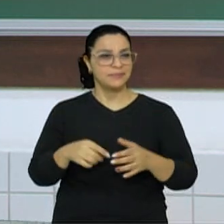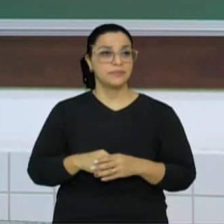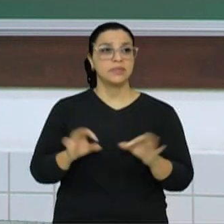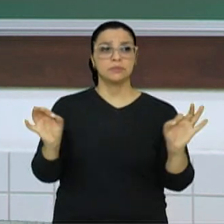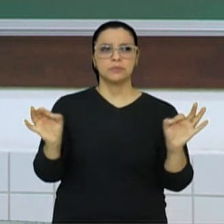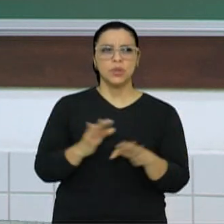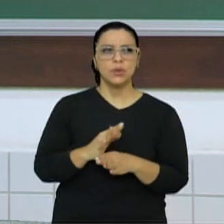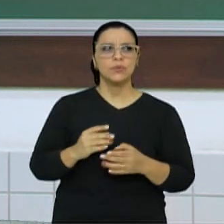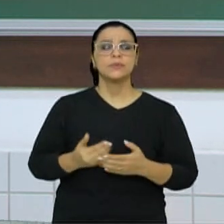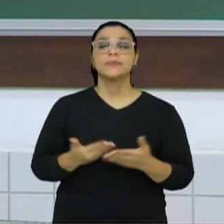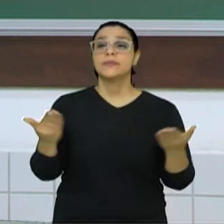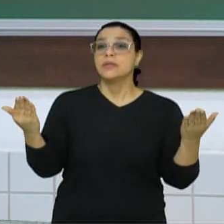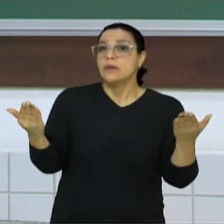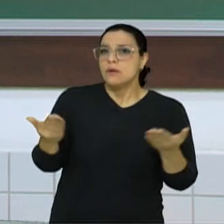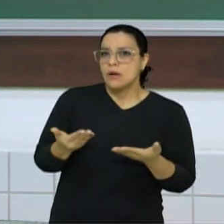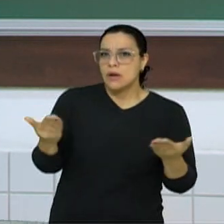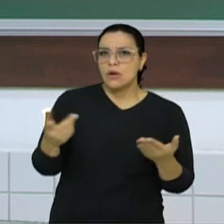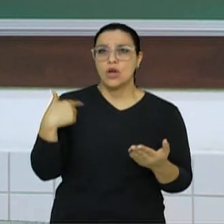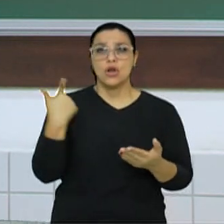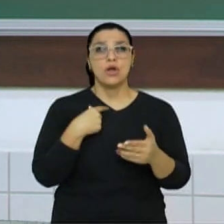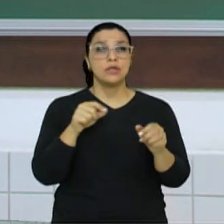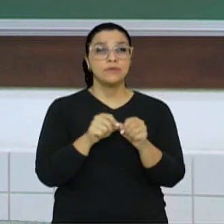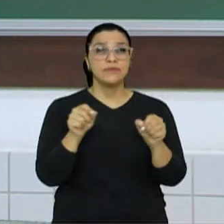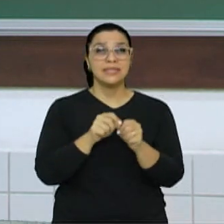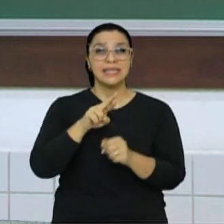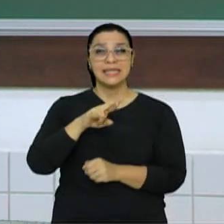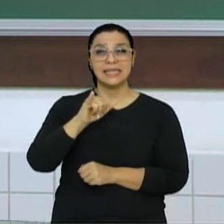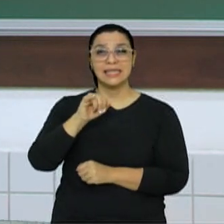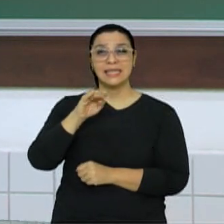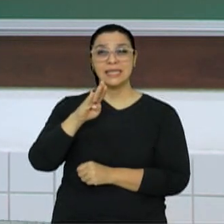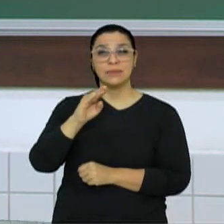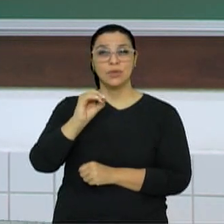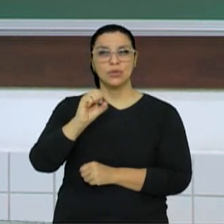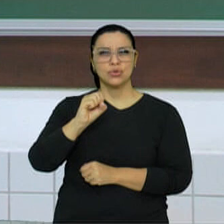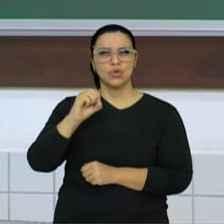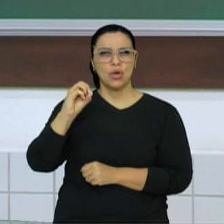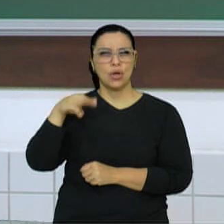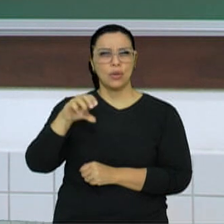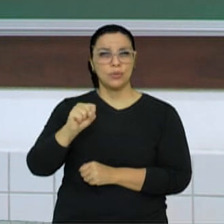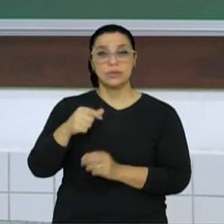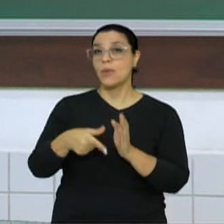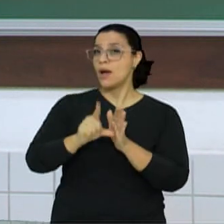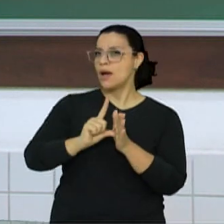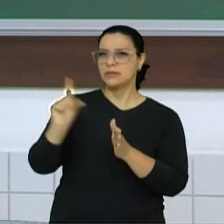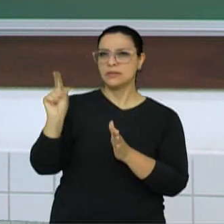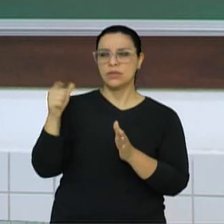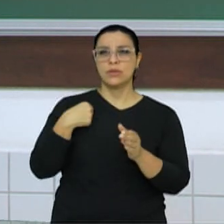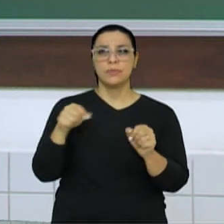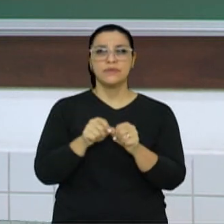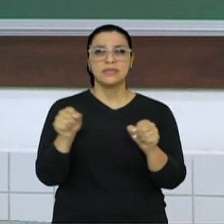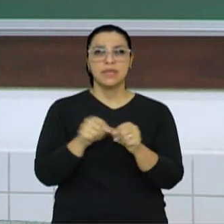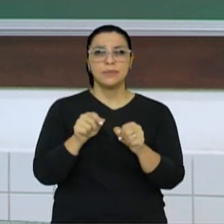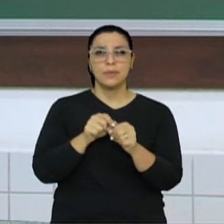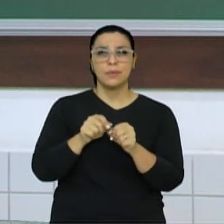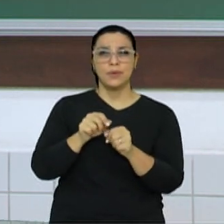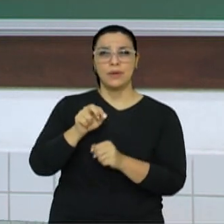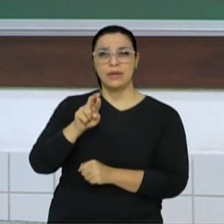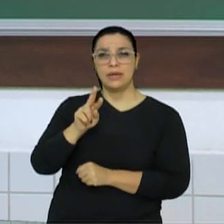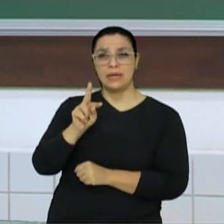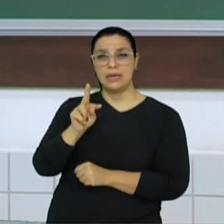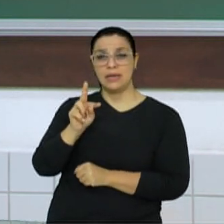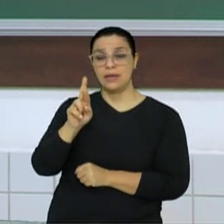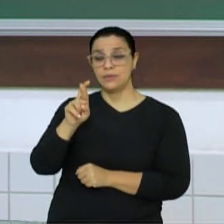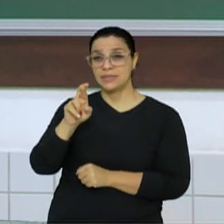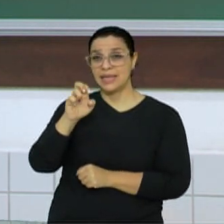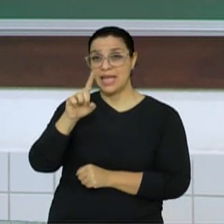Beleza, gente. Vamos colocar ribossomos. Não, vamos colocar antes dos ribossomos, vamos colocar os retículos endoplasmáticos. Então, eu